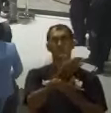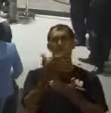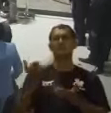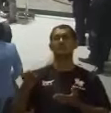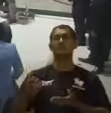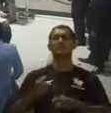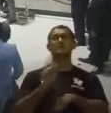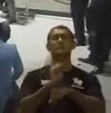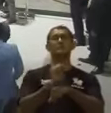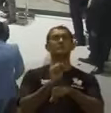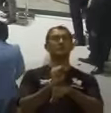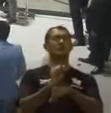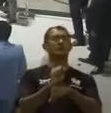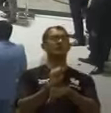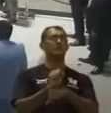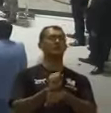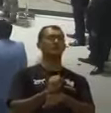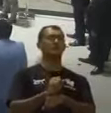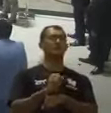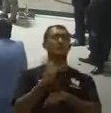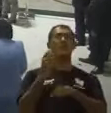estou esperando agora, está vindo lá,